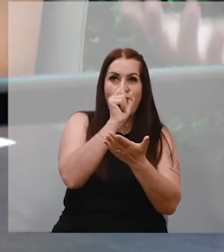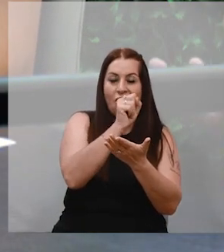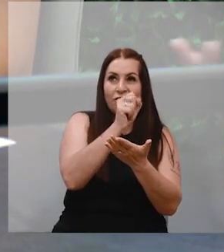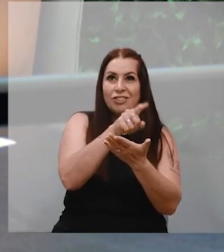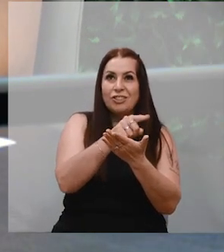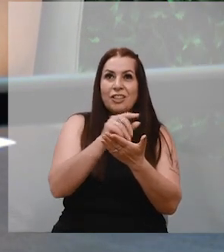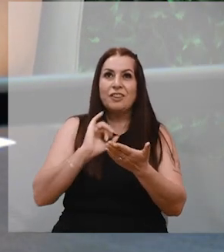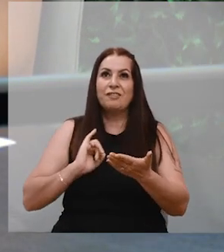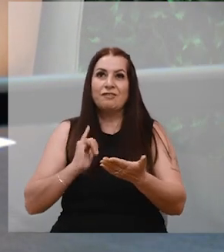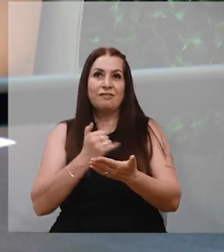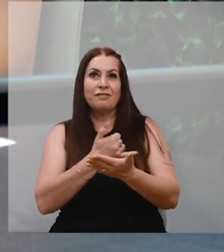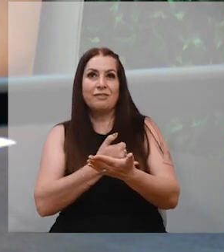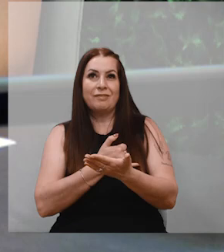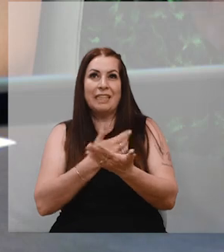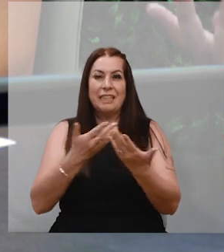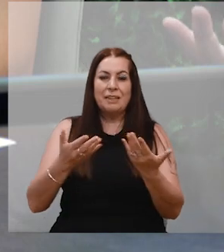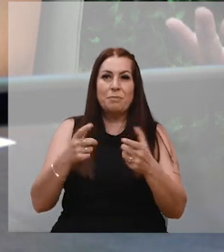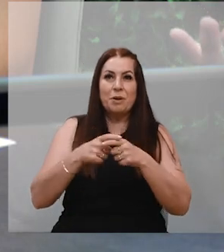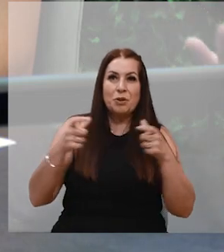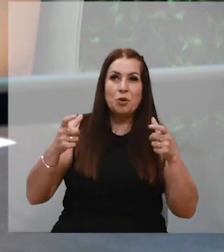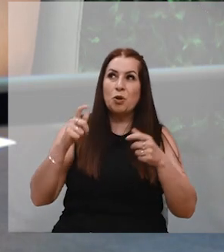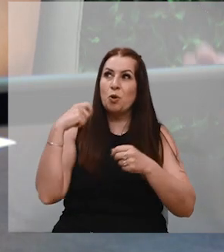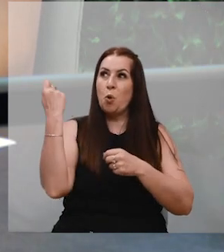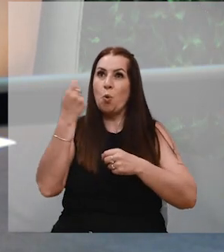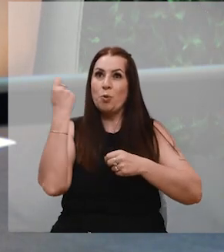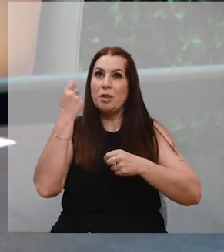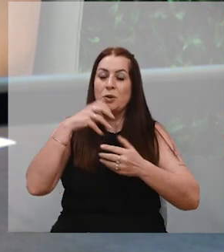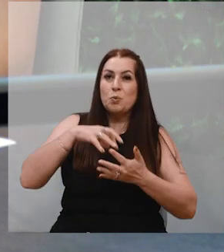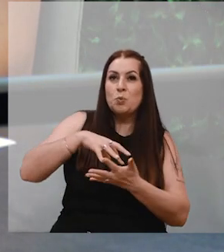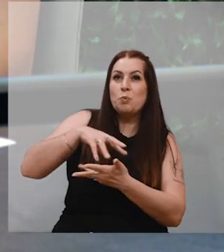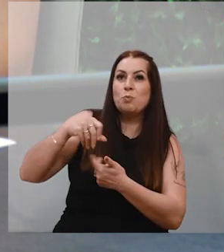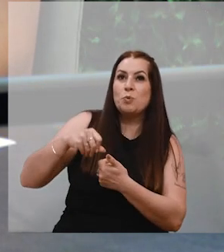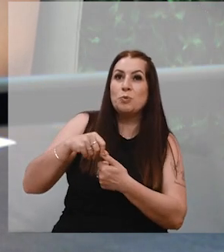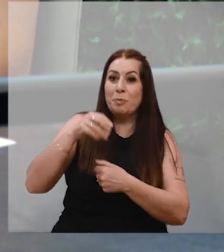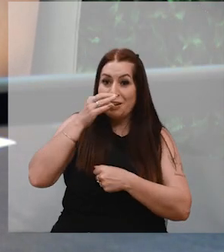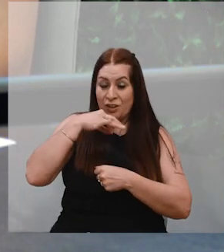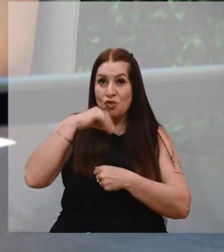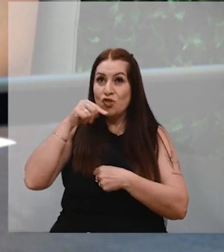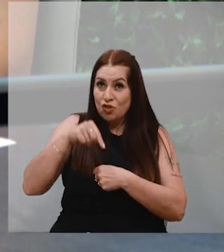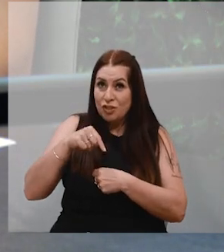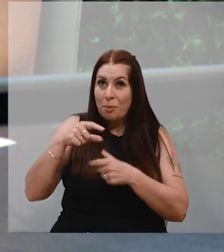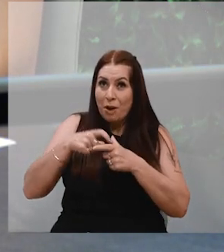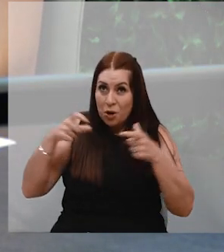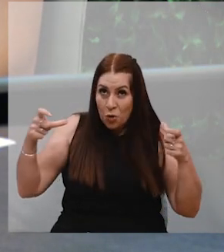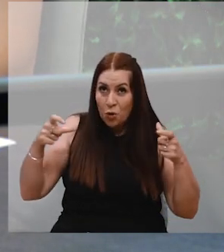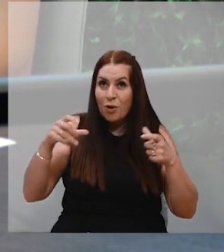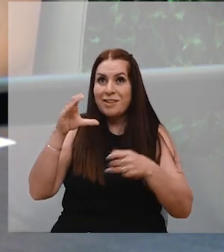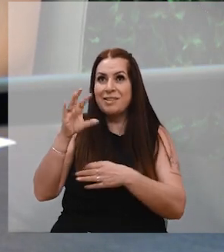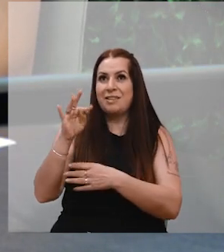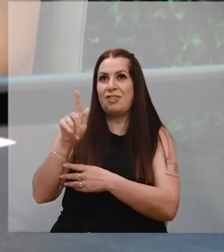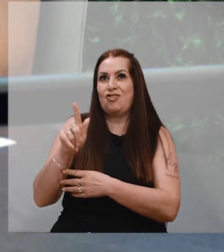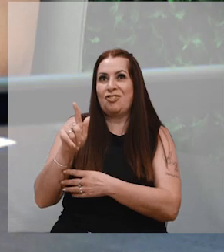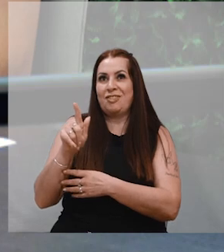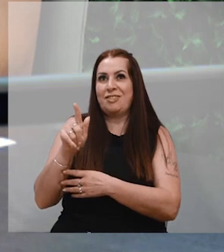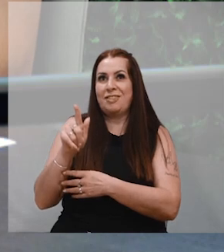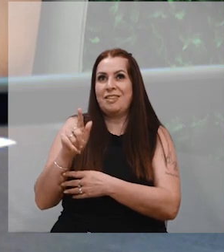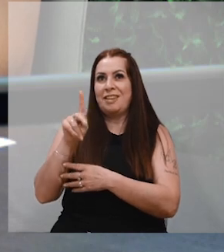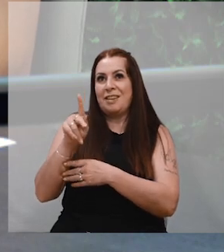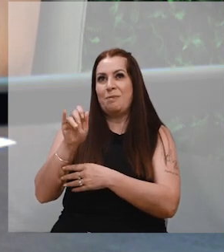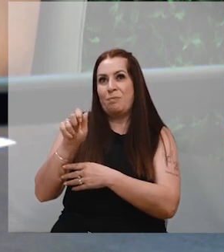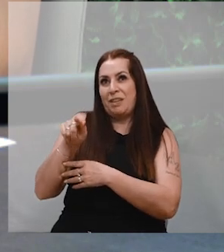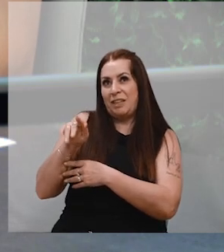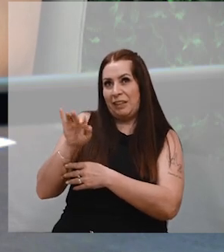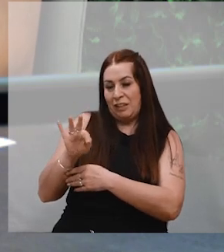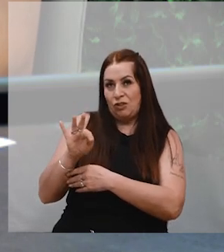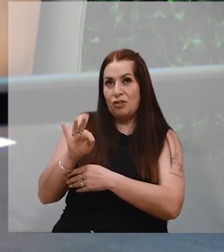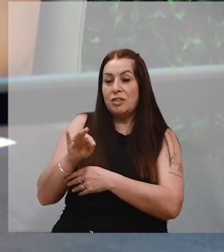Vacaria, por ter o maior rodeio do mundo, né? Mas Caxias do Sul é o maior número de CTGs e de piquetes. E a Câmara